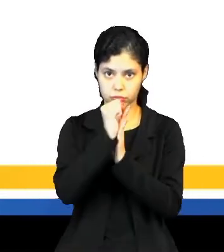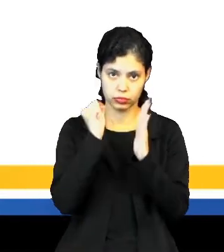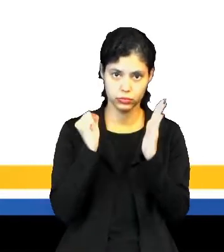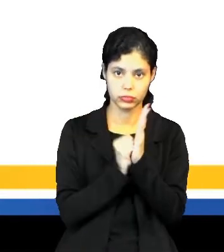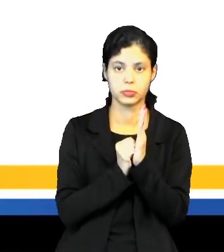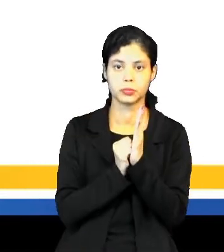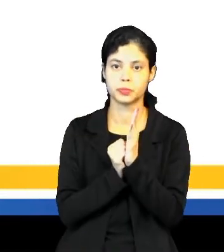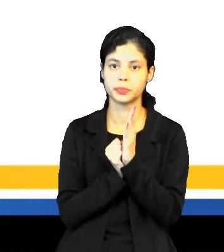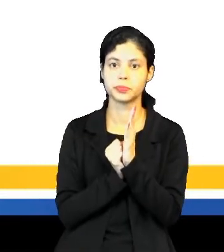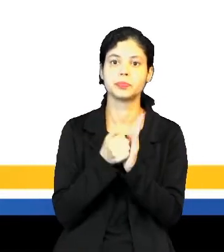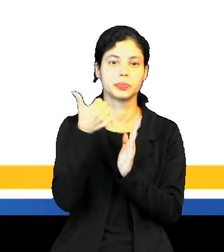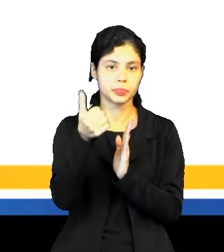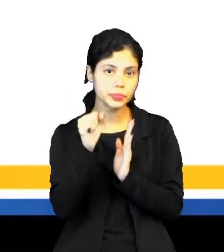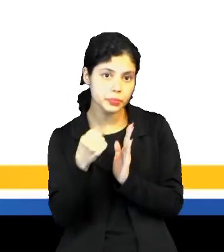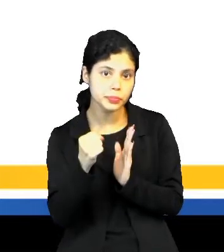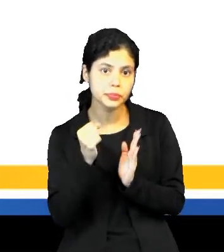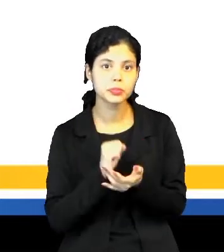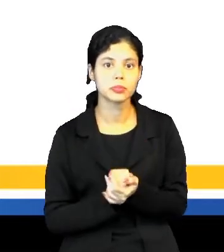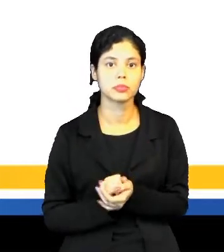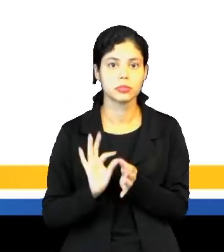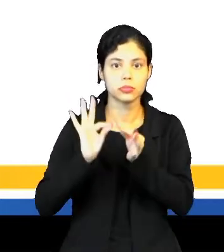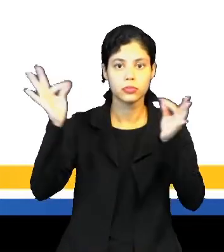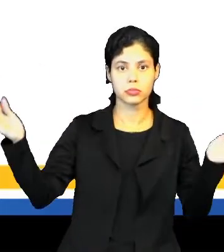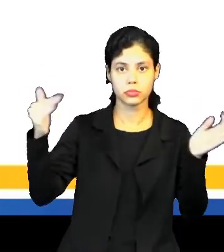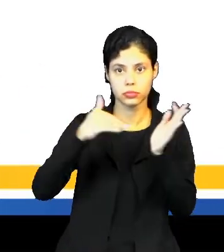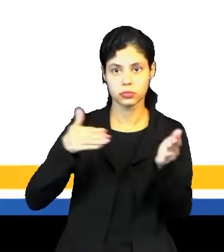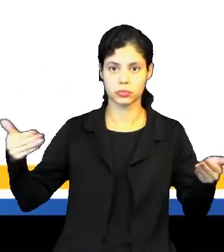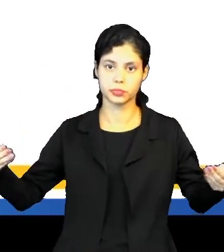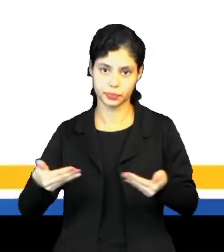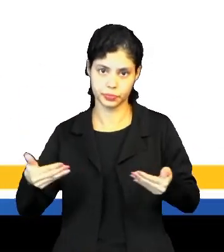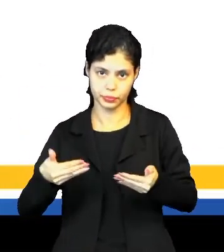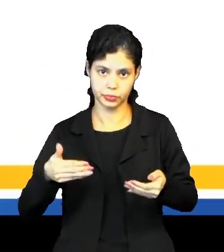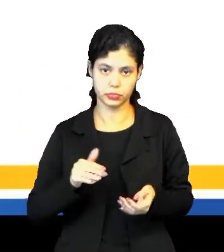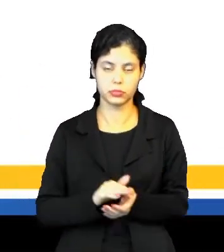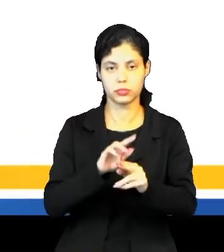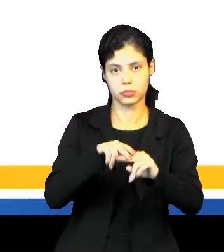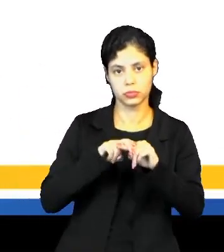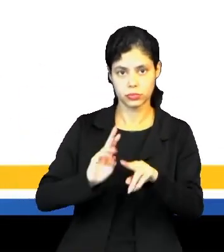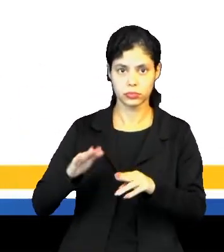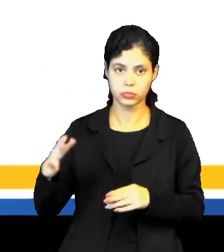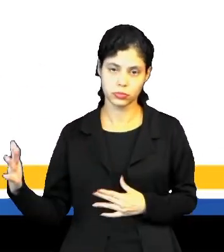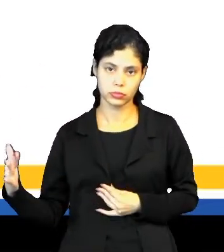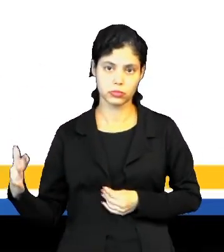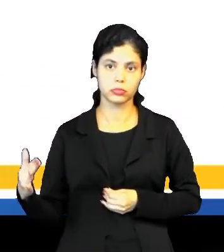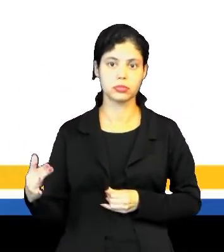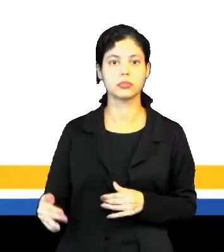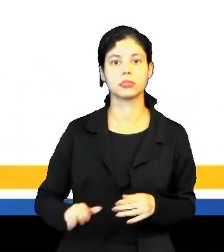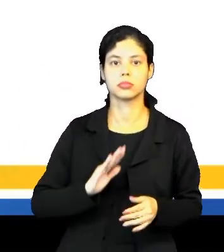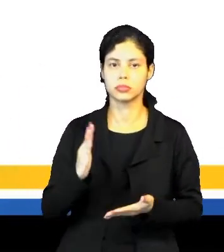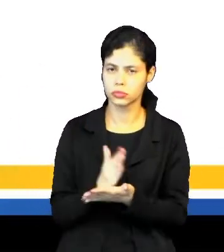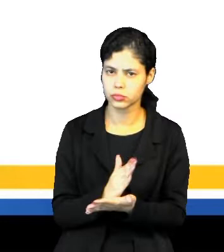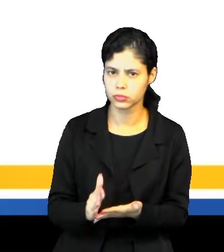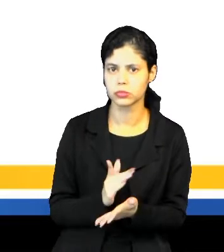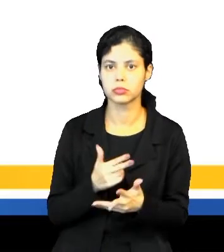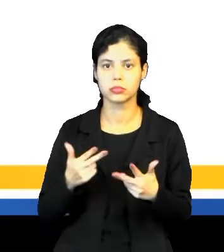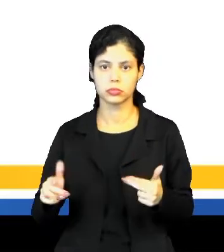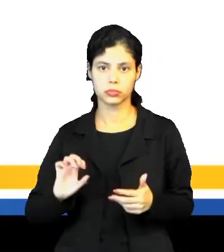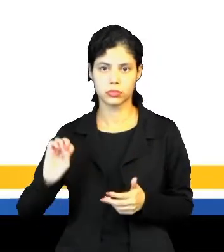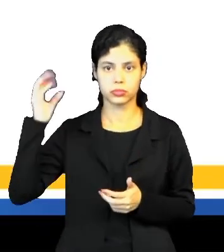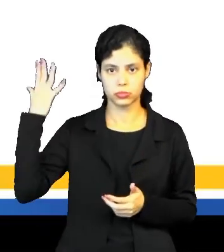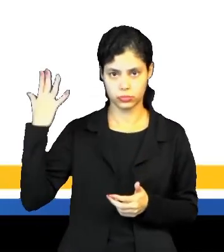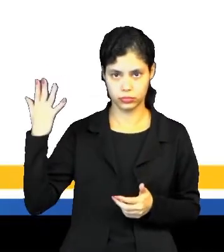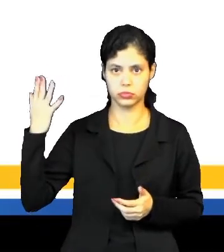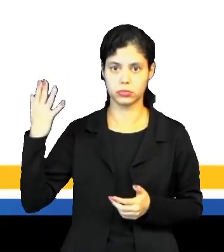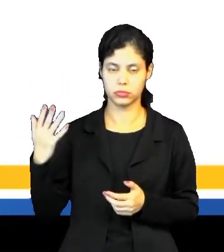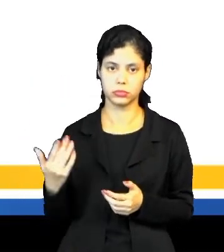contemporaneidade se iniciou no século XVIII e se estende até os dias atuais. Portanto, quando eu falo que algo ou algum